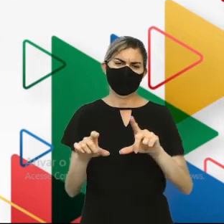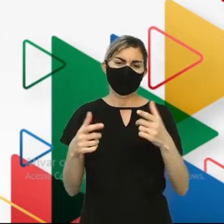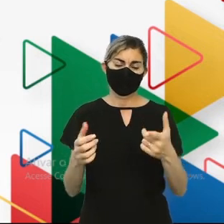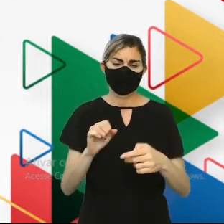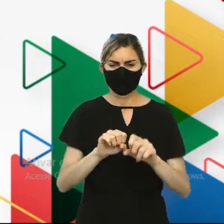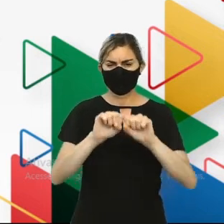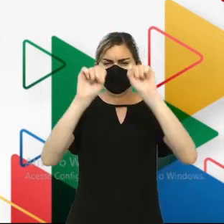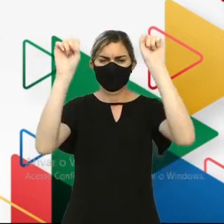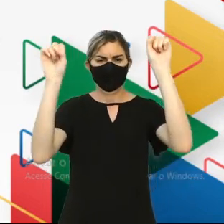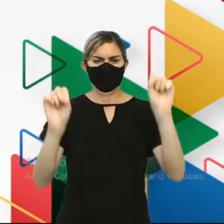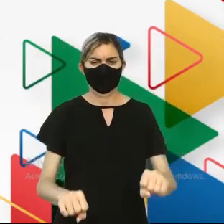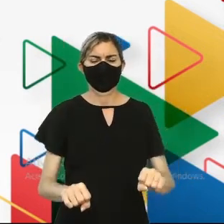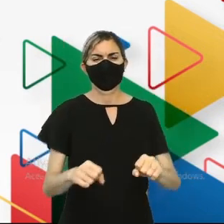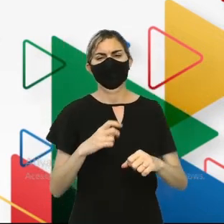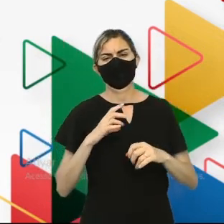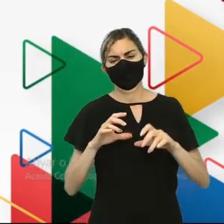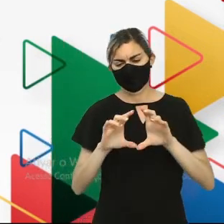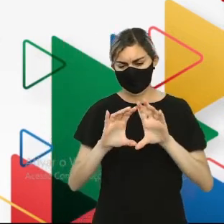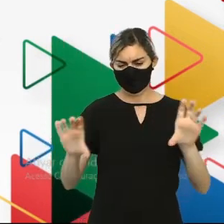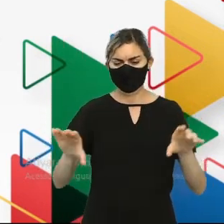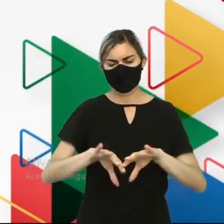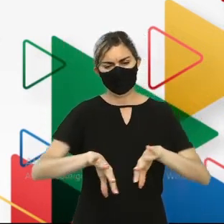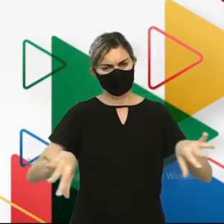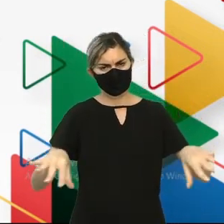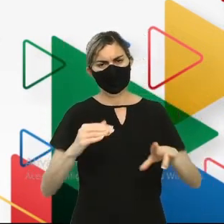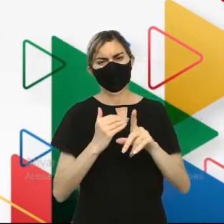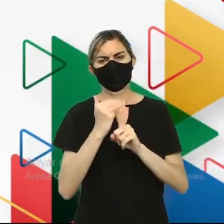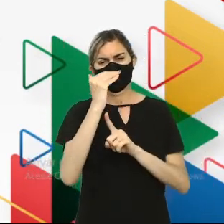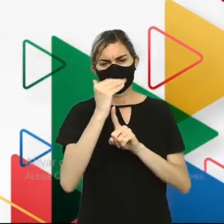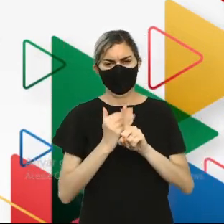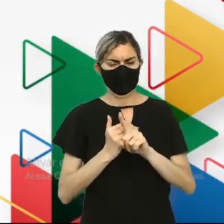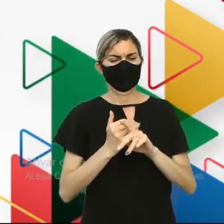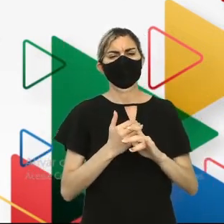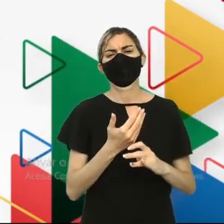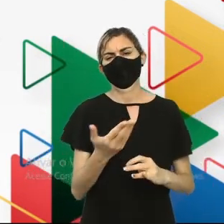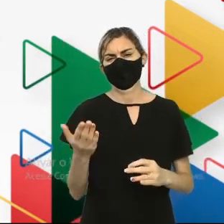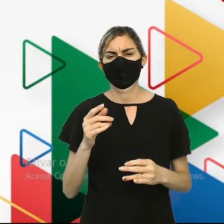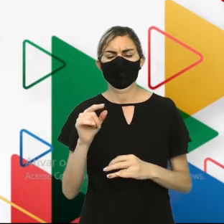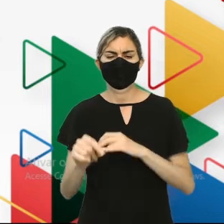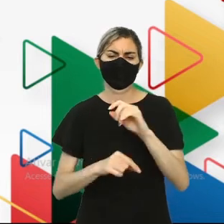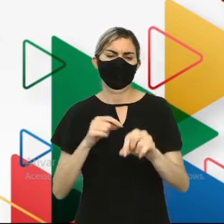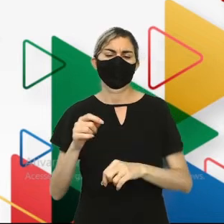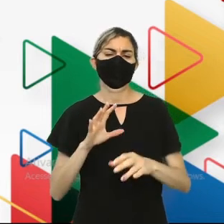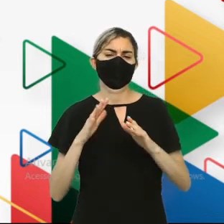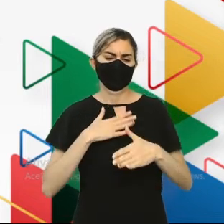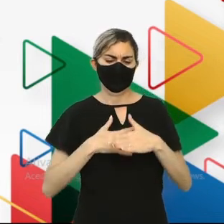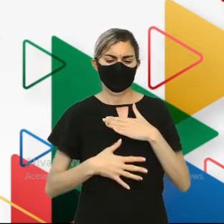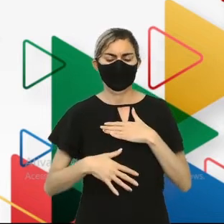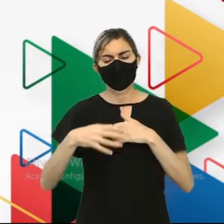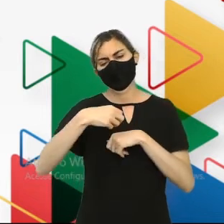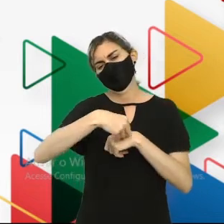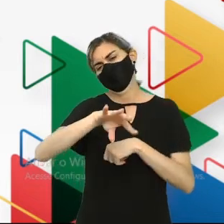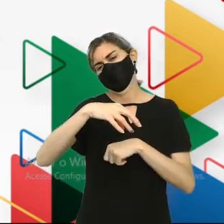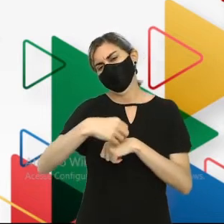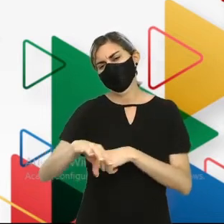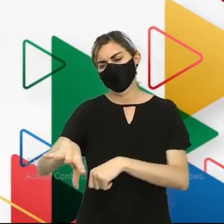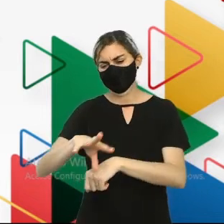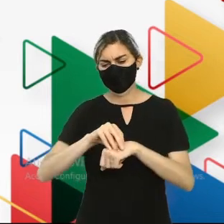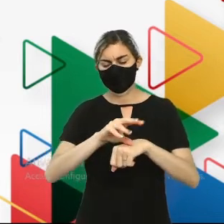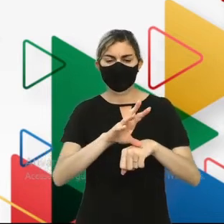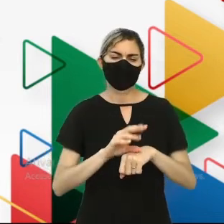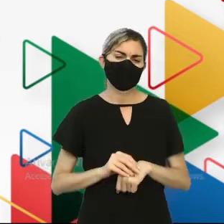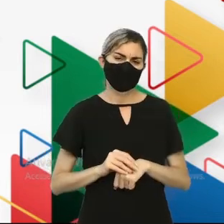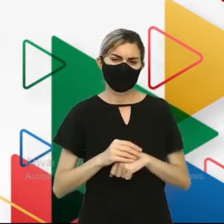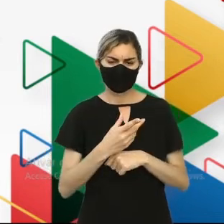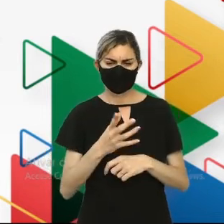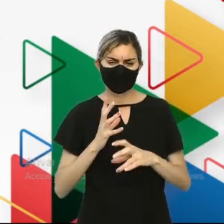o sistema for isolado termicamente, o que um corpo cede com o que o outro recebe,